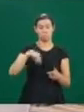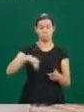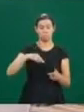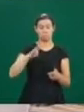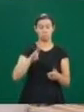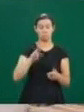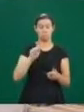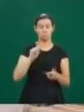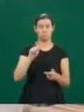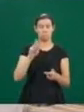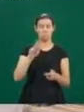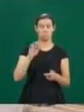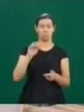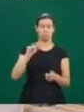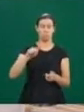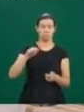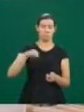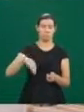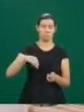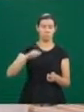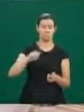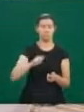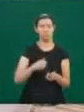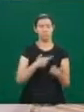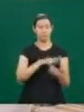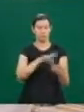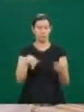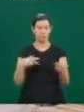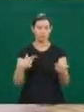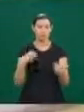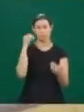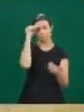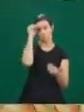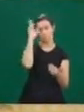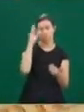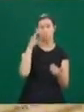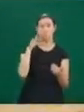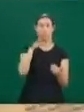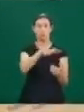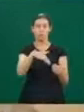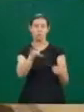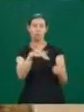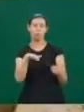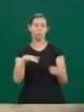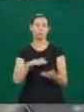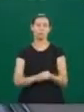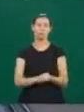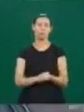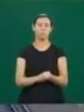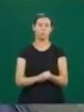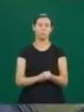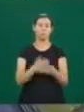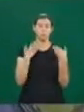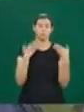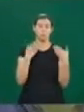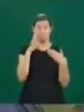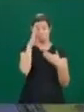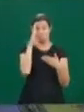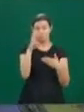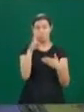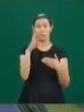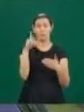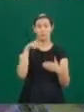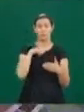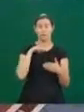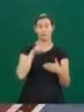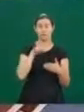vez. São exemplares de várias áreas do conhecimento. Várias áreas, mas com destaque para as áreas que estão concentradas nesse